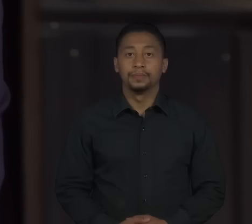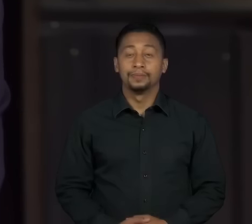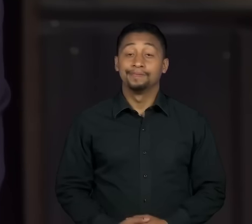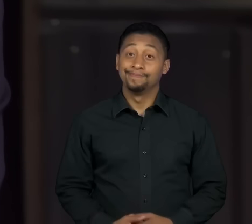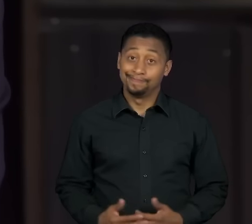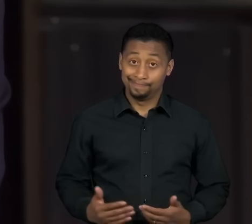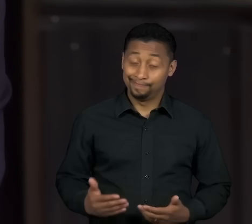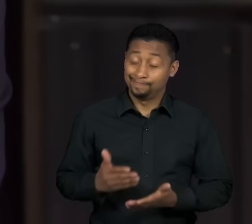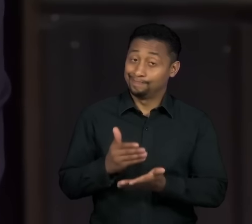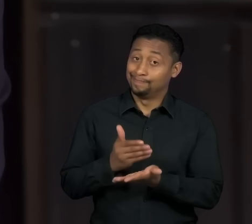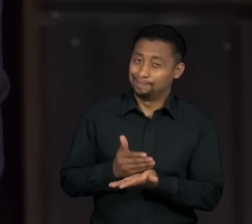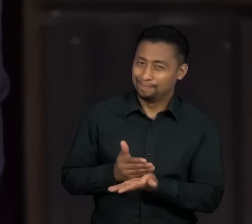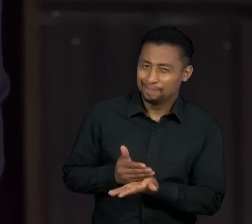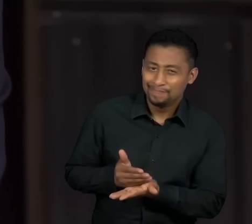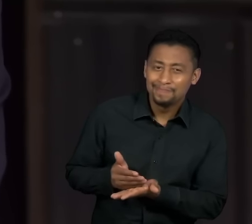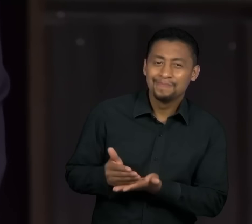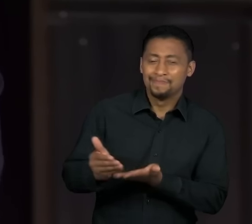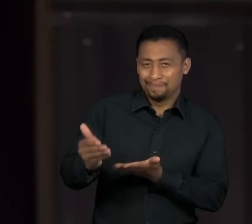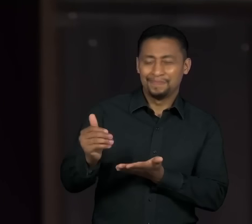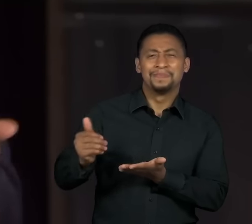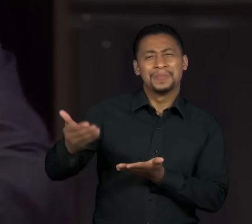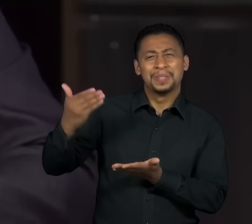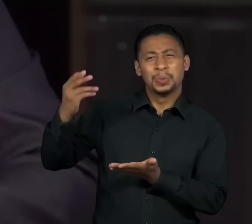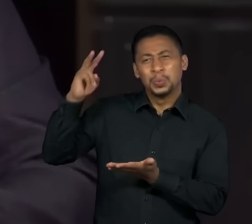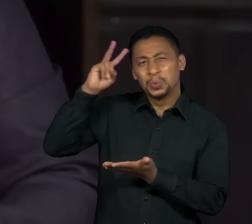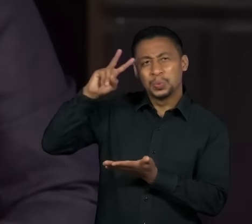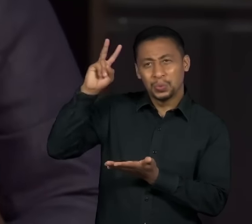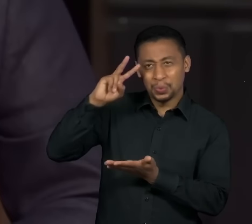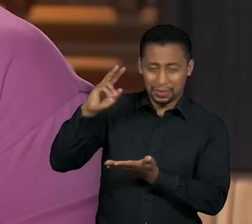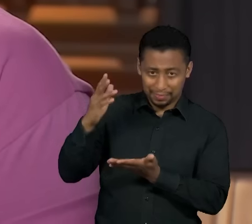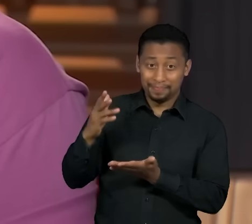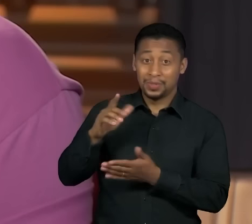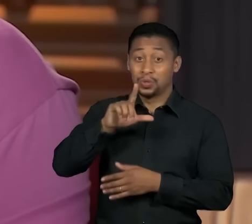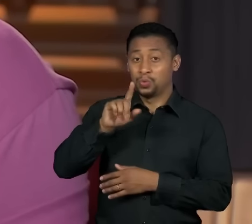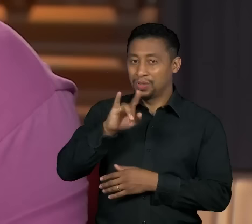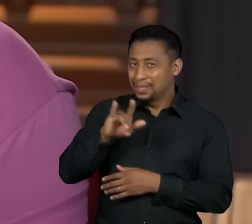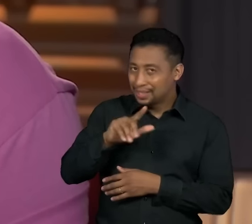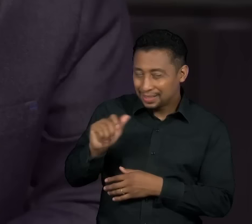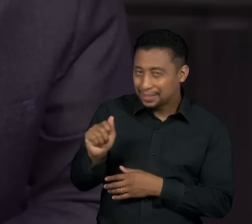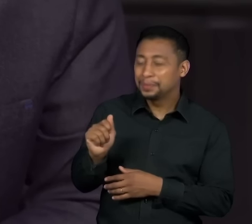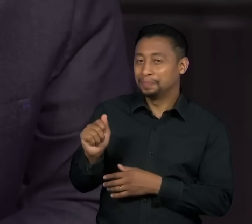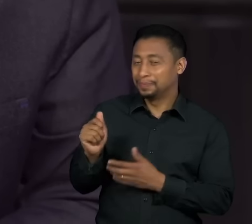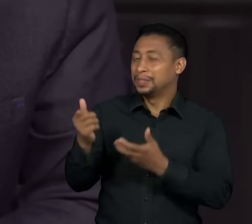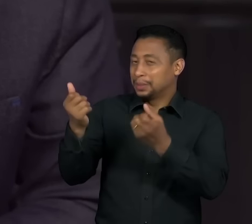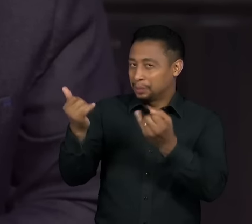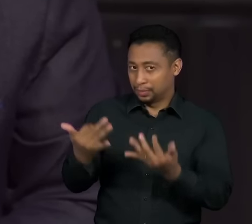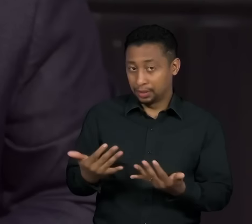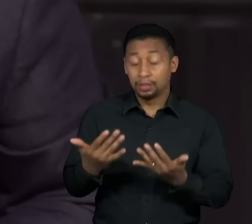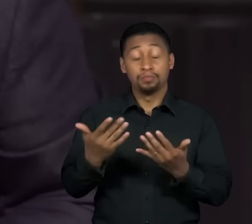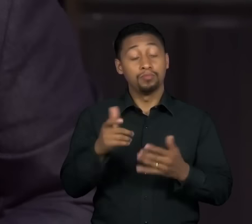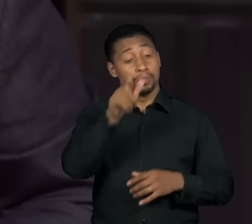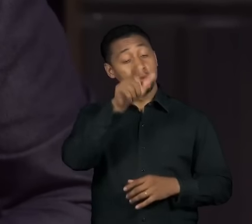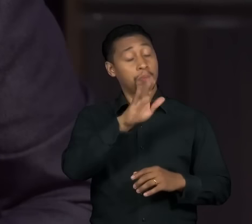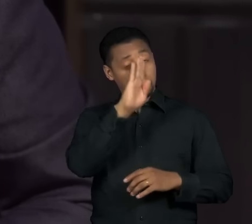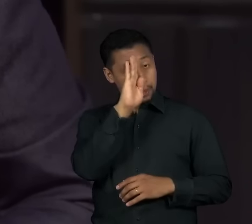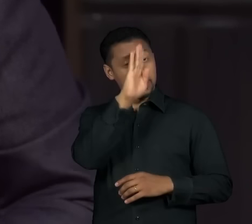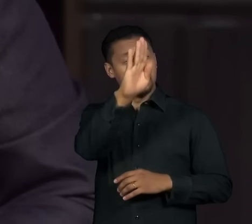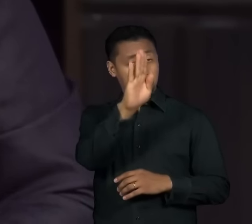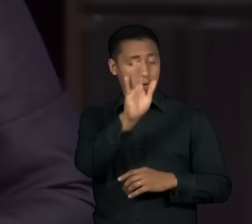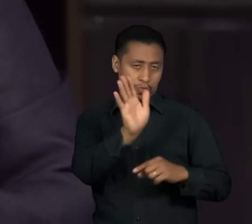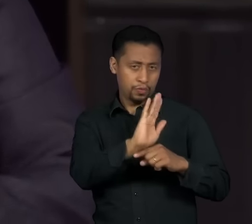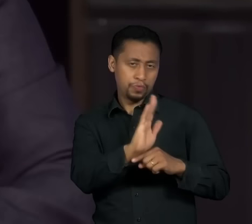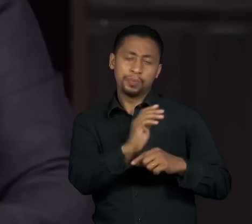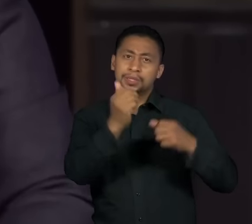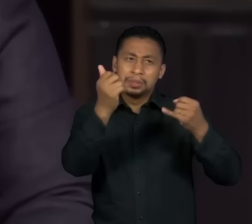Logo no início de Arlindo, história em quadrinhos da minha convidada Luísa de Souza, o protagonista diz a real sobre